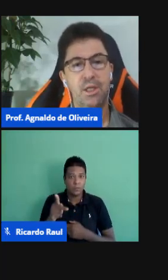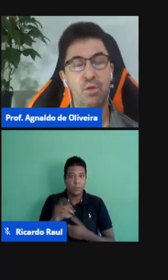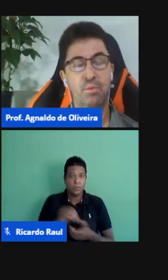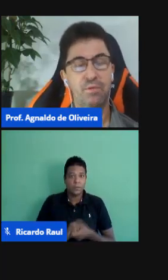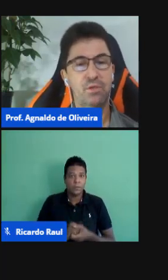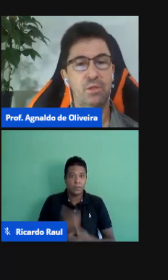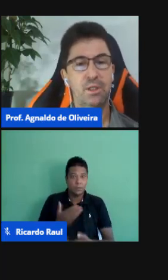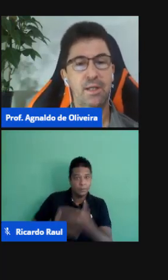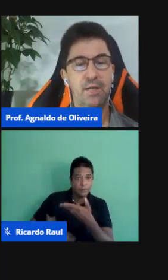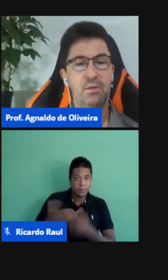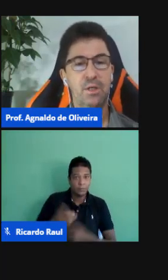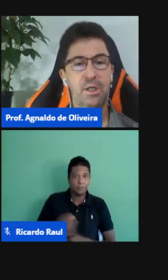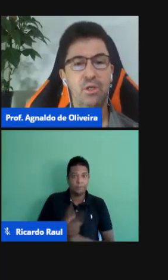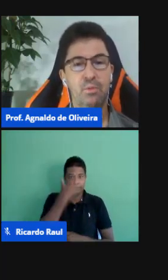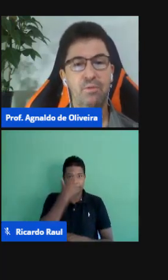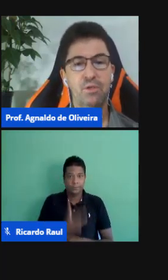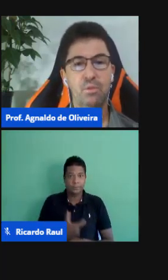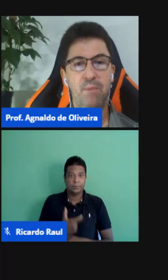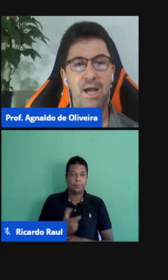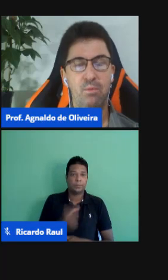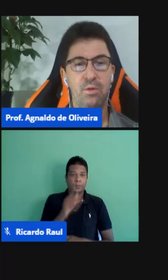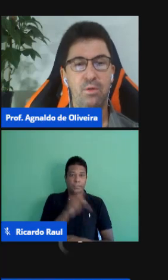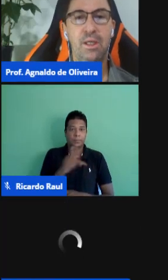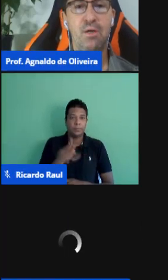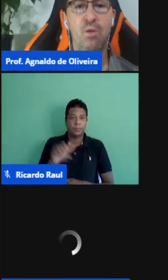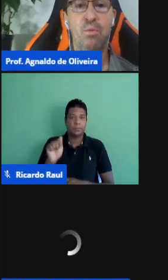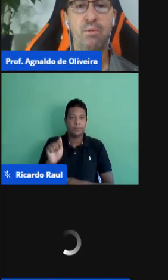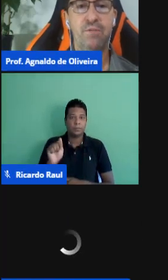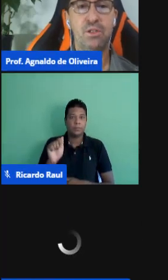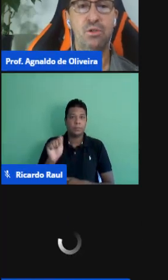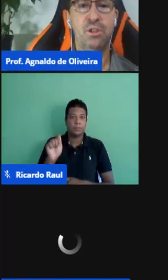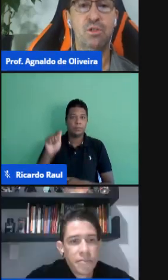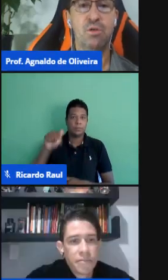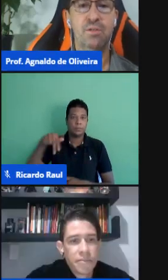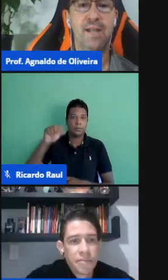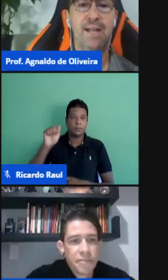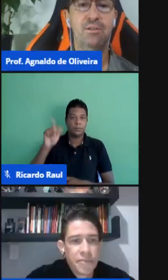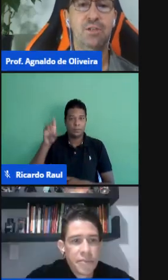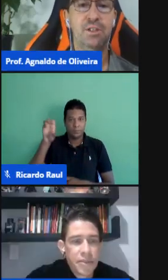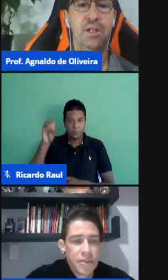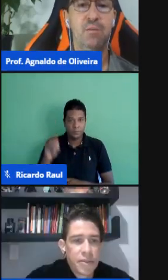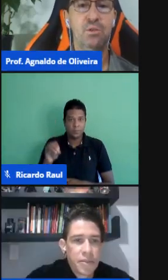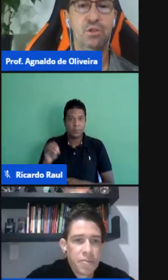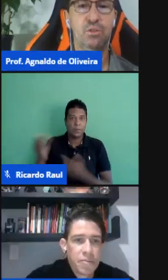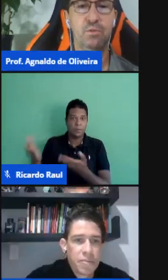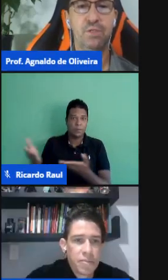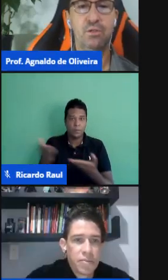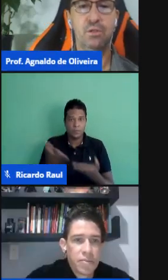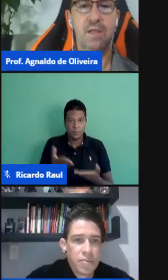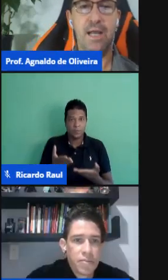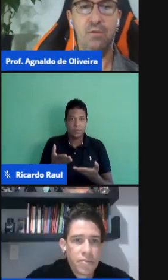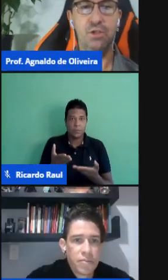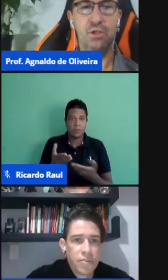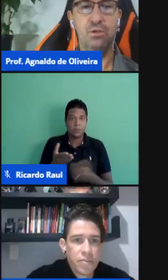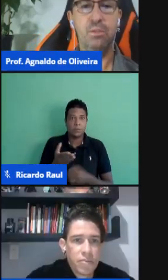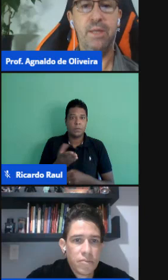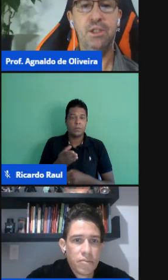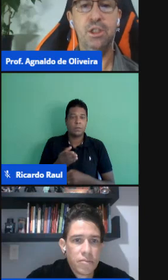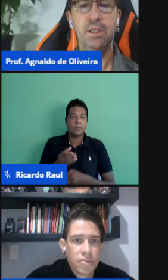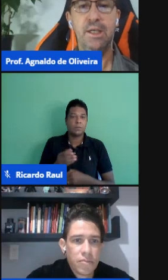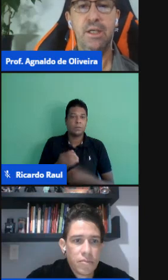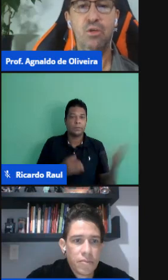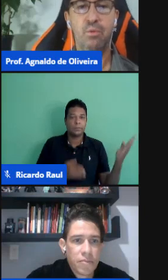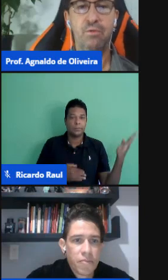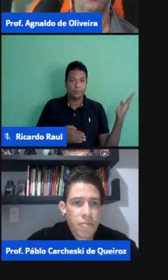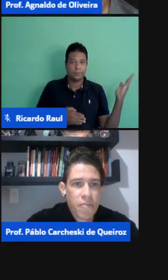mediadores eu, professor Aguinaldo, e o professor Pablo. E como professores convidados, nós teremos hoje o professor Carlos de Souza